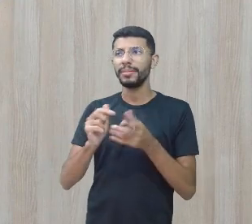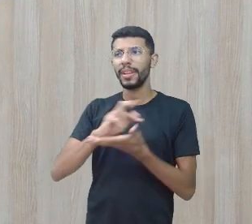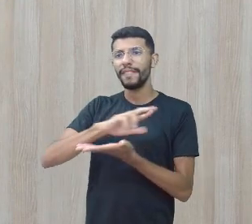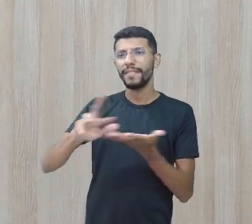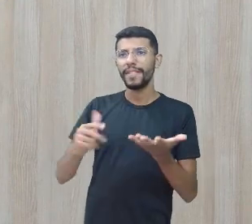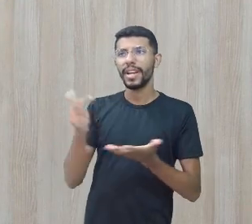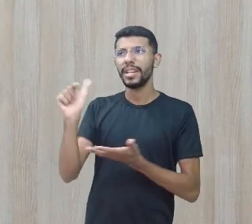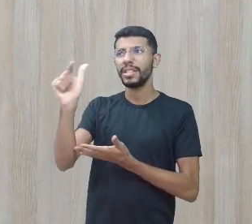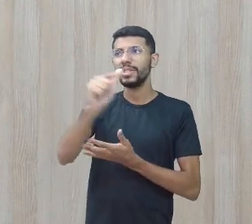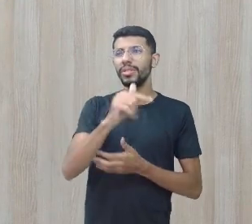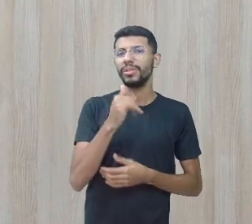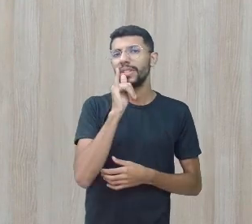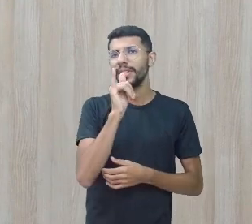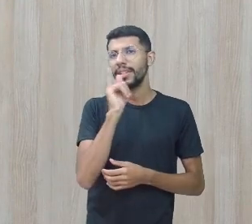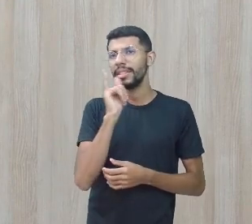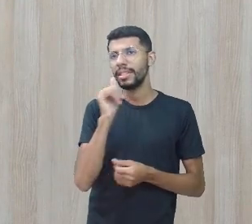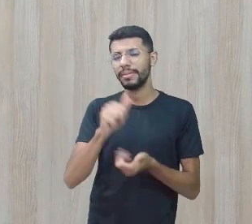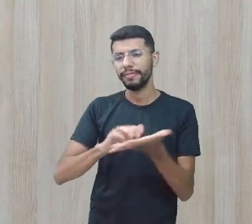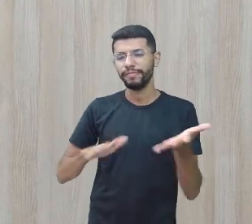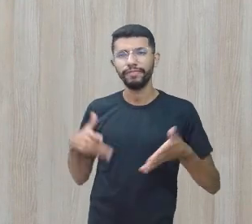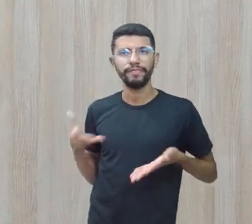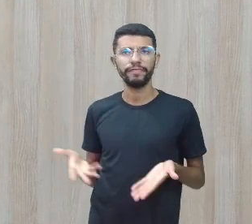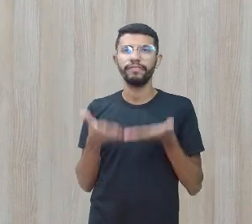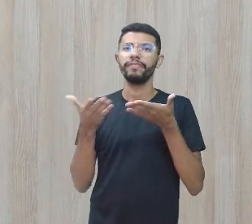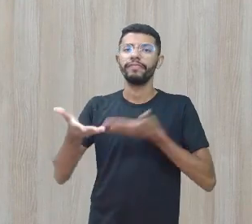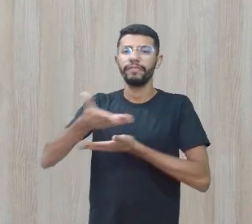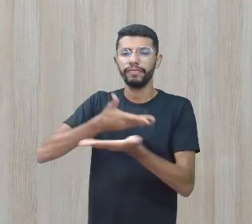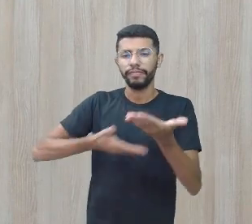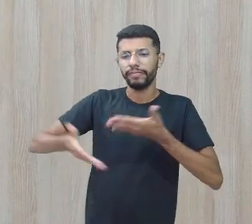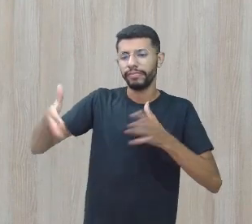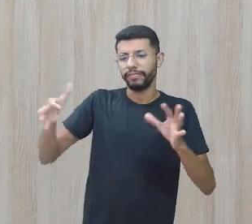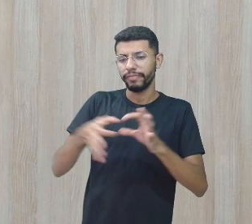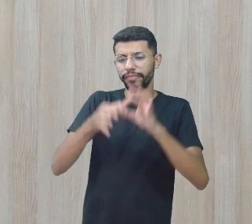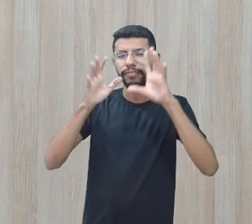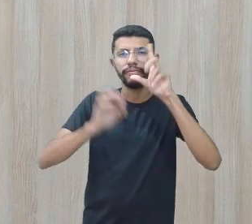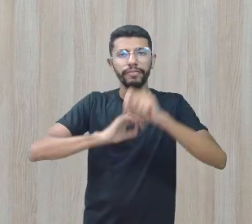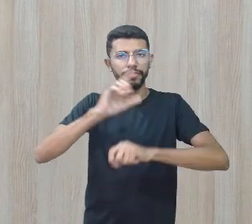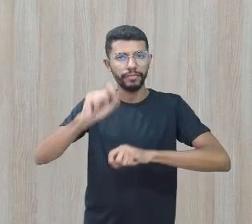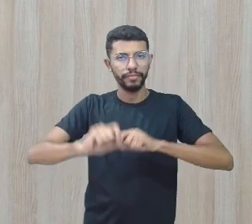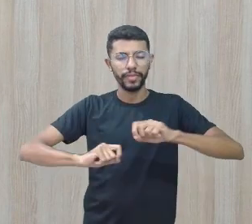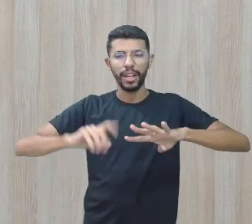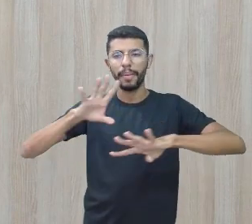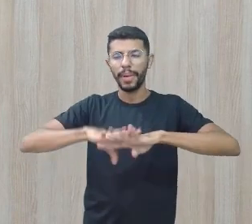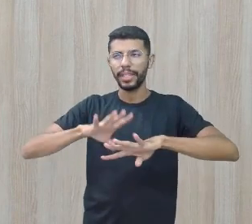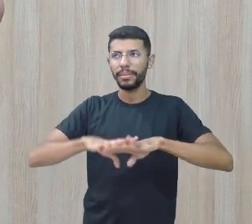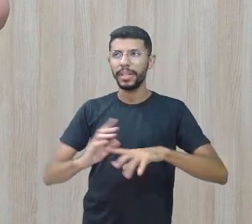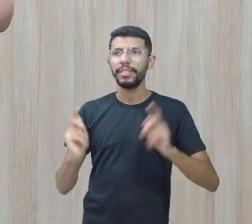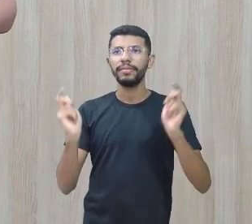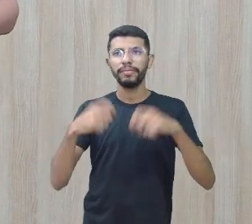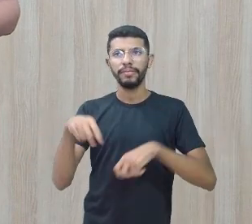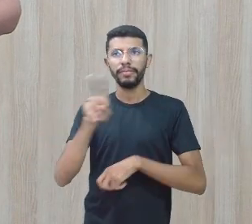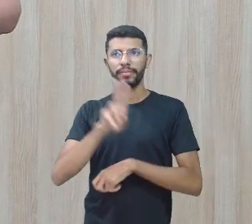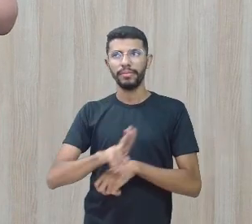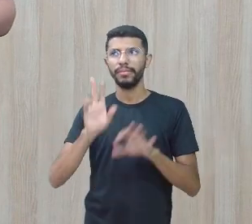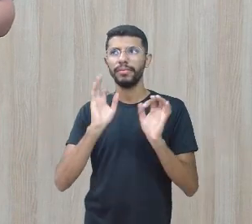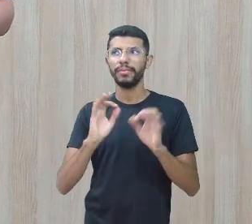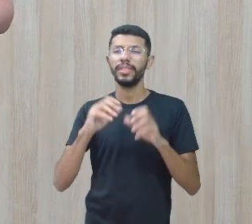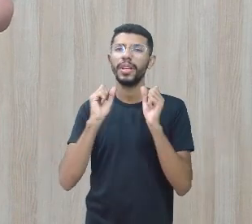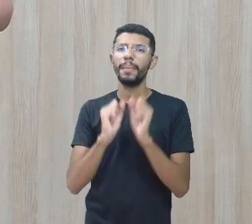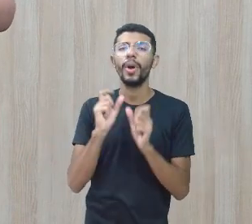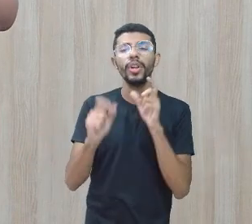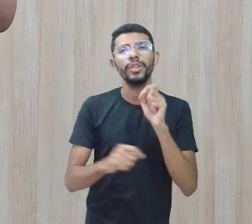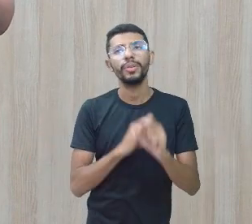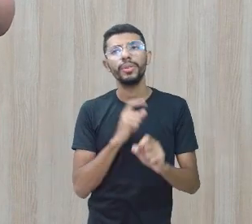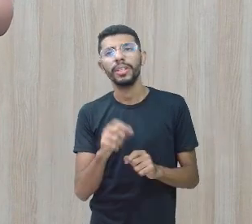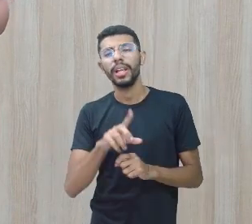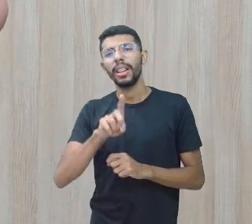outras exemplos, atividades que envolvam a matemática, que se faça uso na matemática. Pode usar